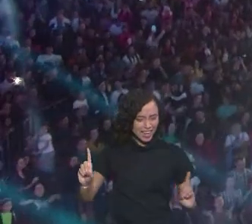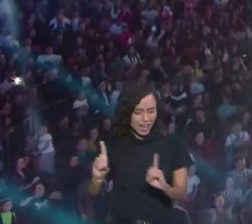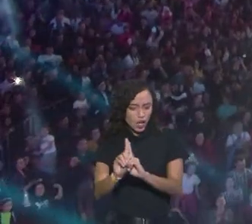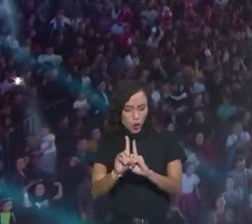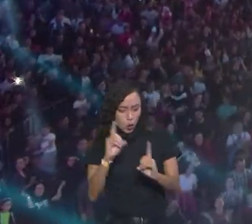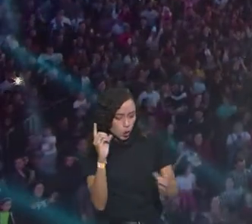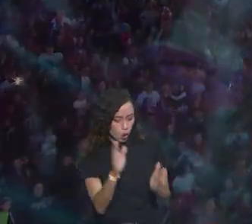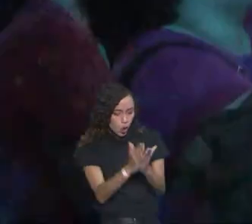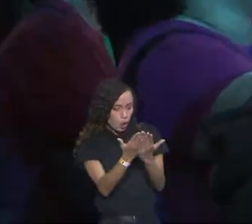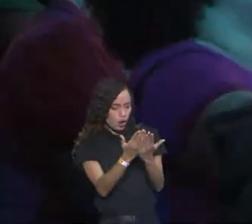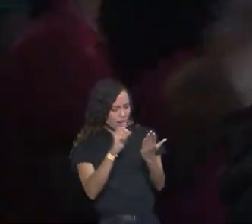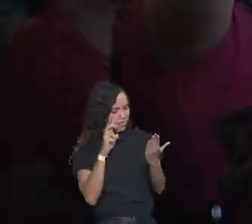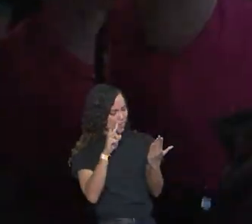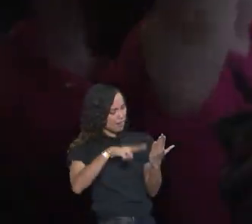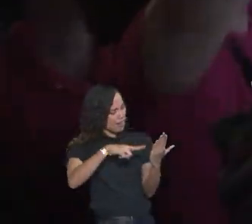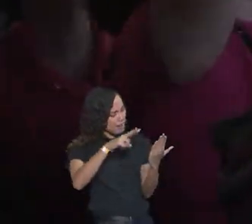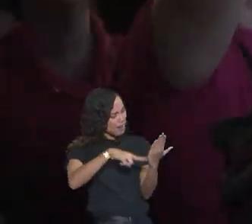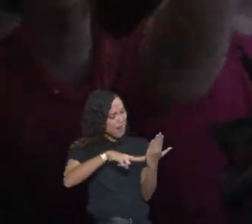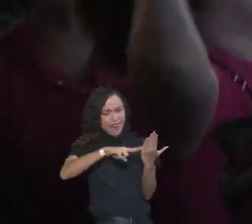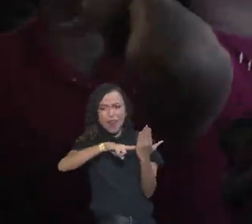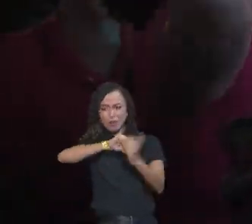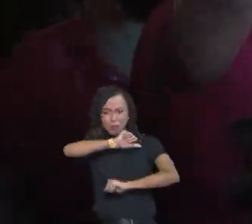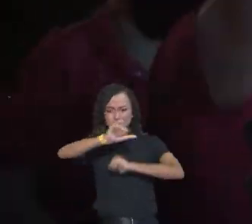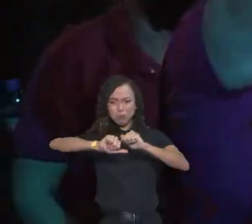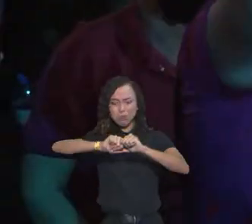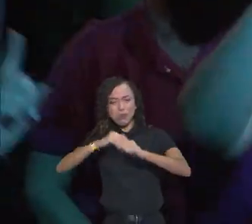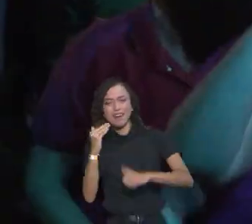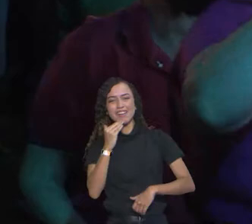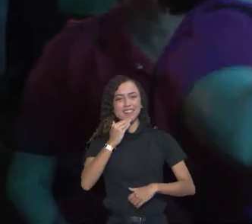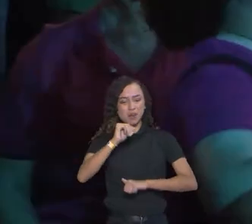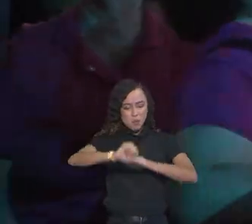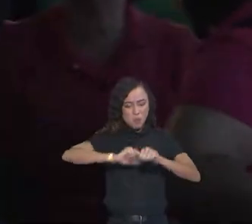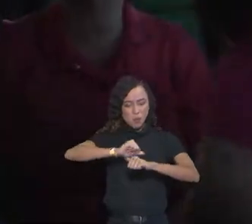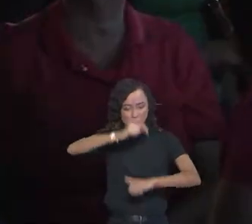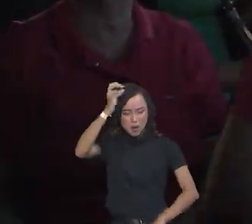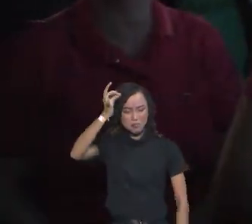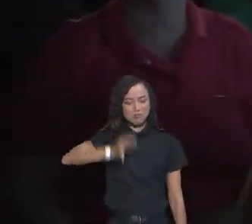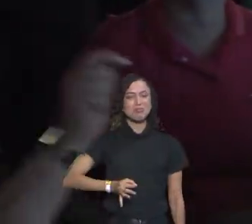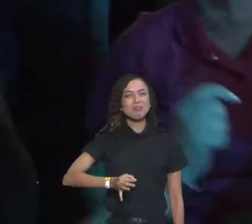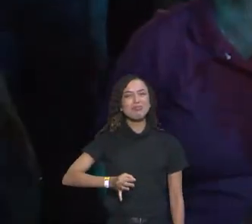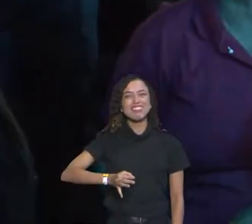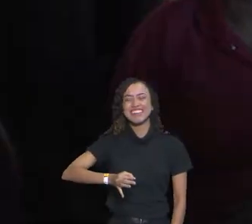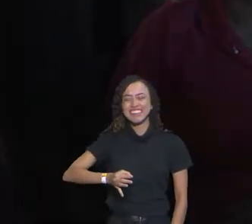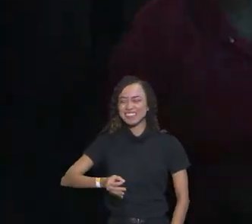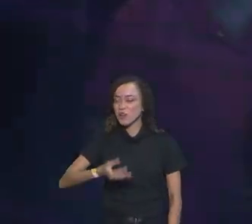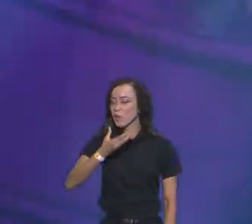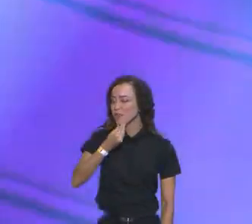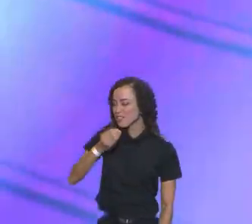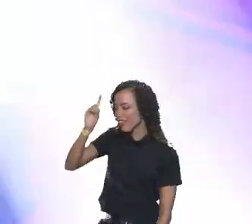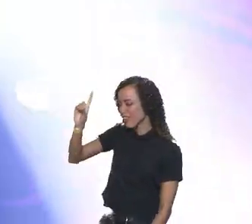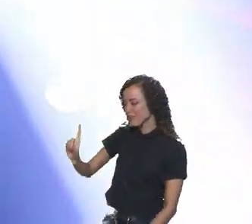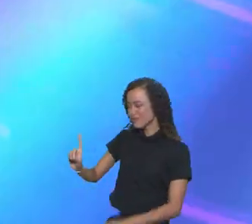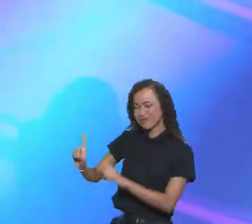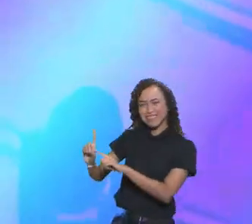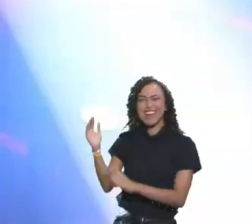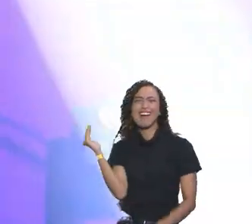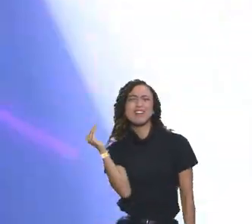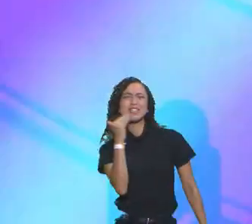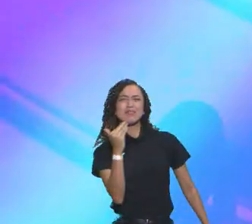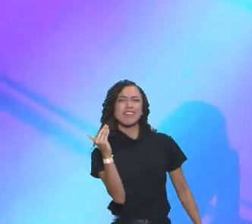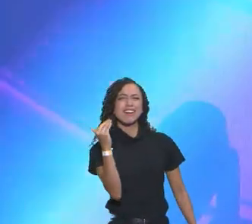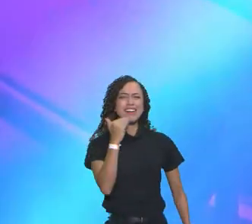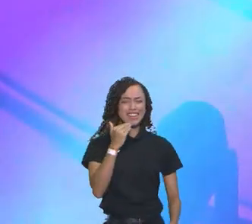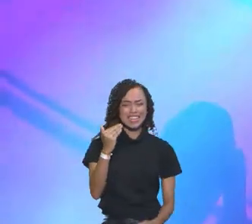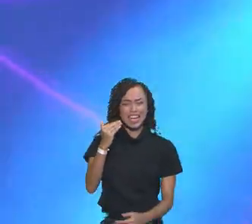a bíblia encontrou e tudo que era pronto Jesus em diretor havia unidinho